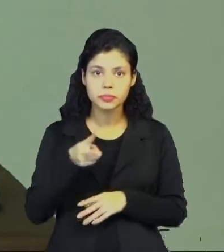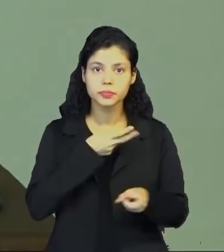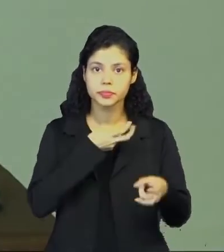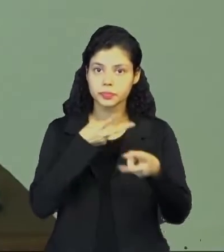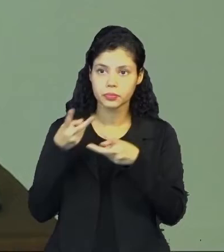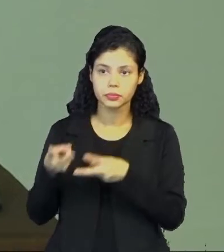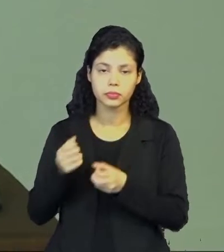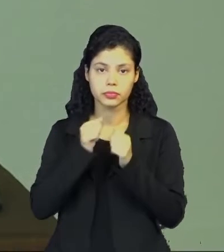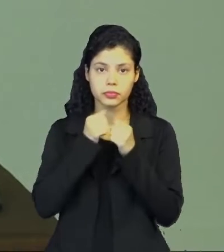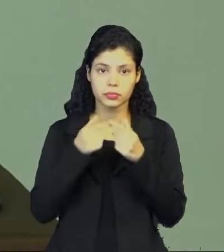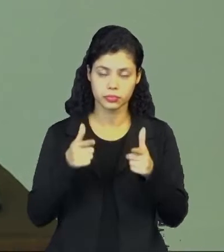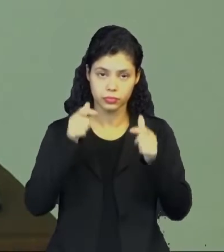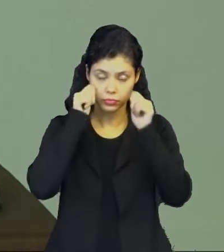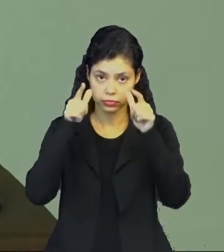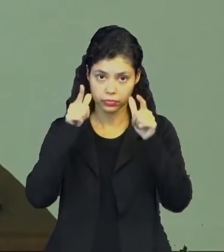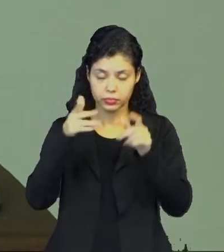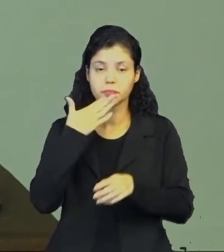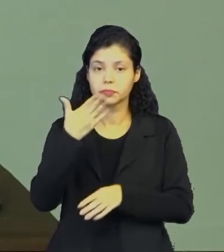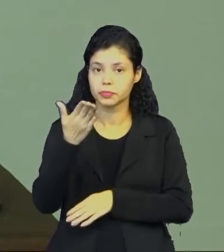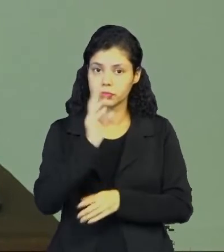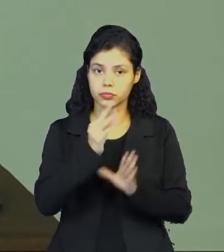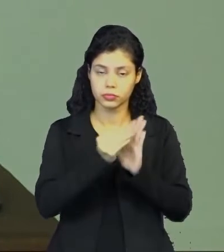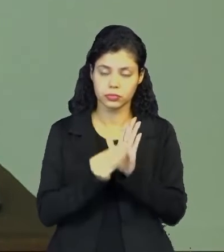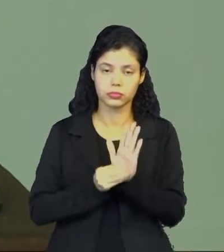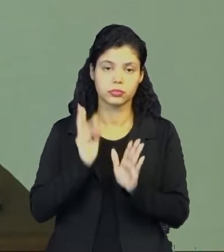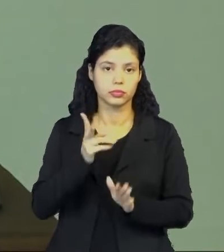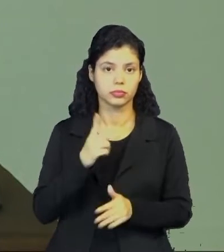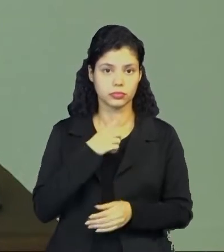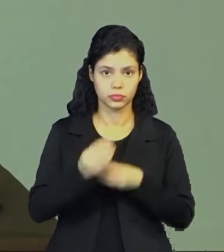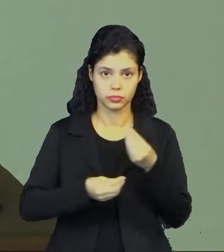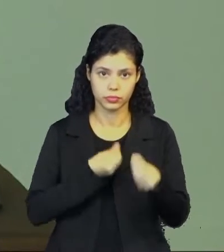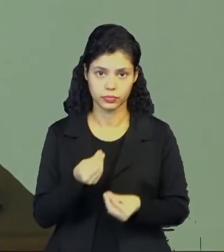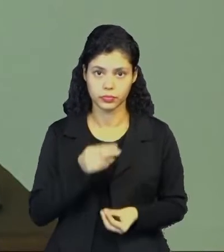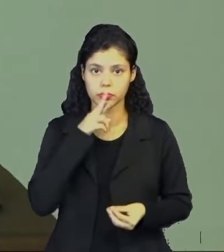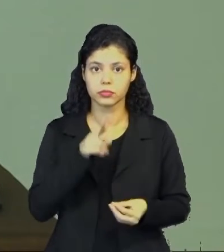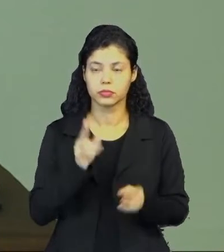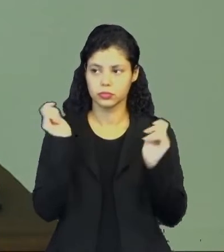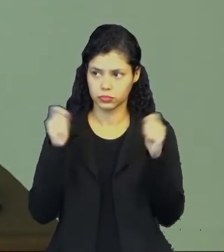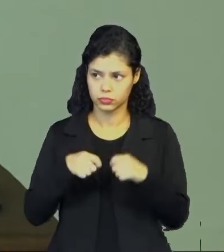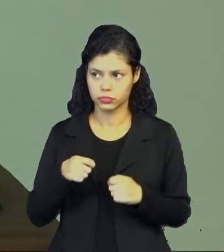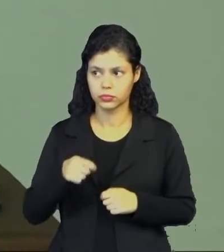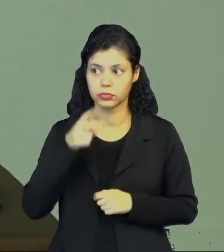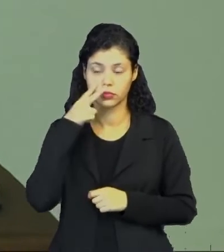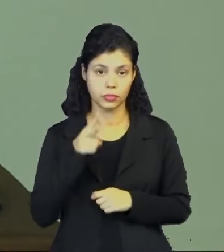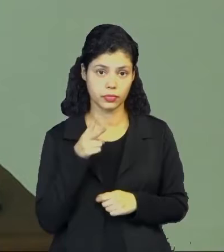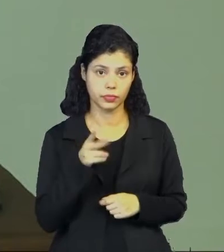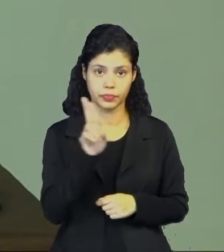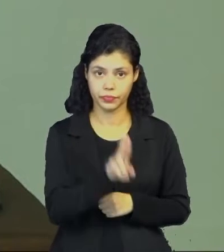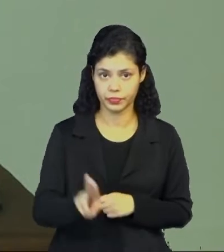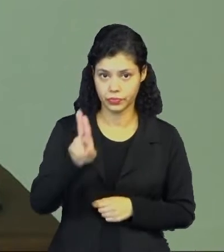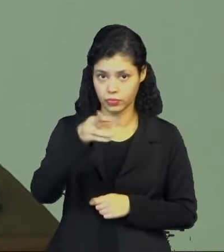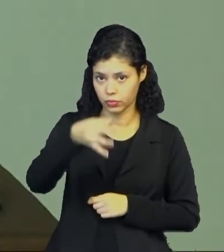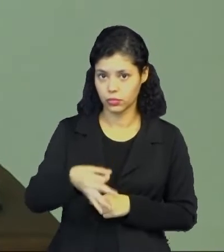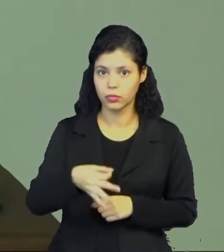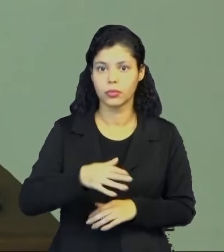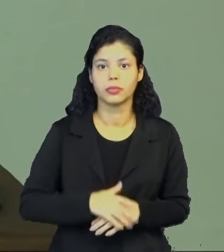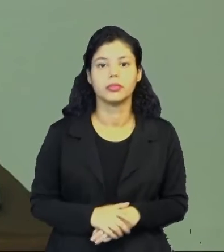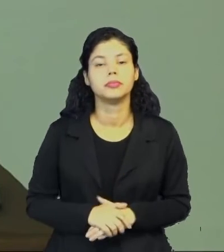questão também ela te dá. Tá? Sempre tem um meio da gente calcular. Tudo é possível quando a gente usa os cálculos certinhos